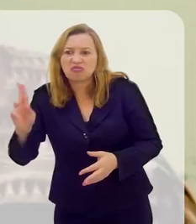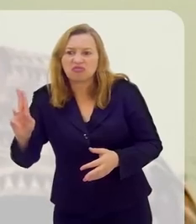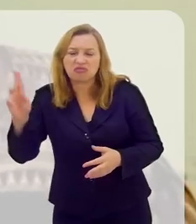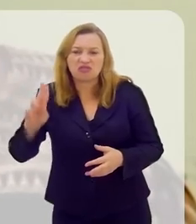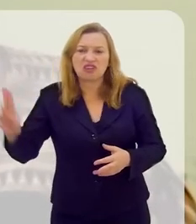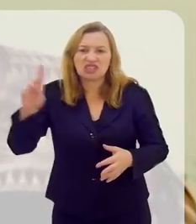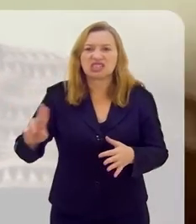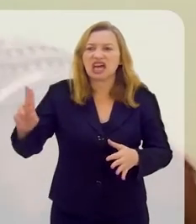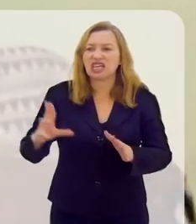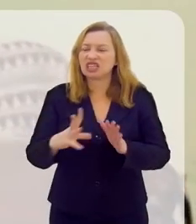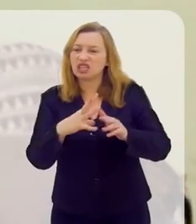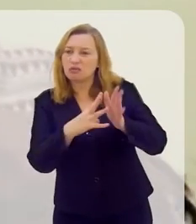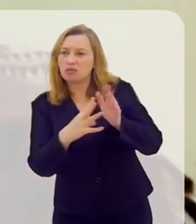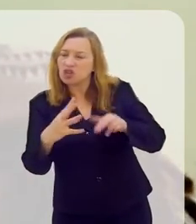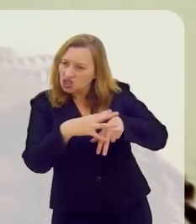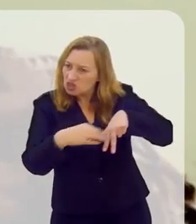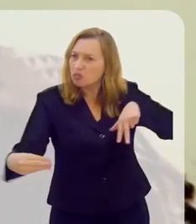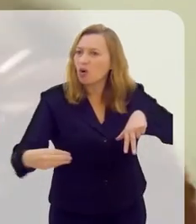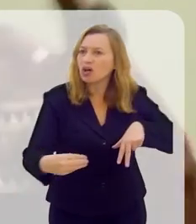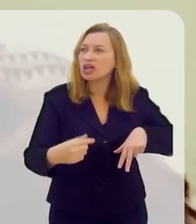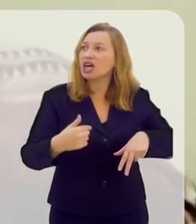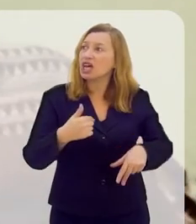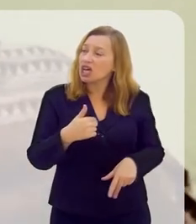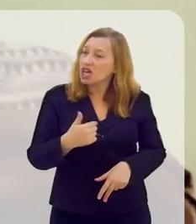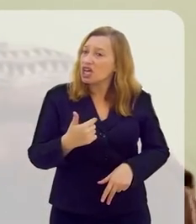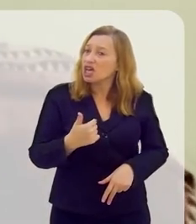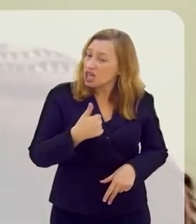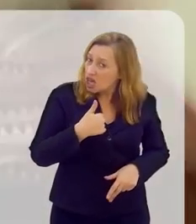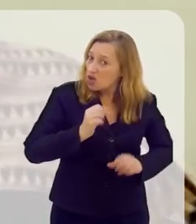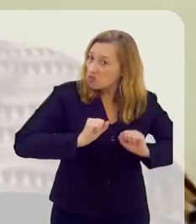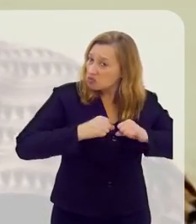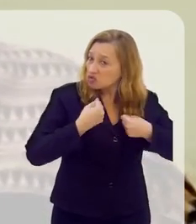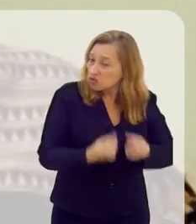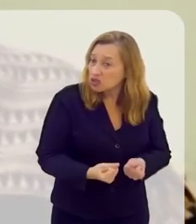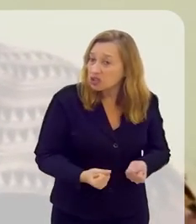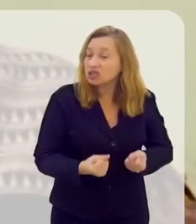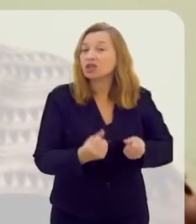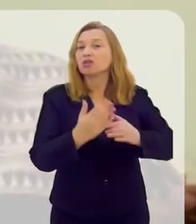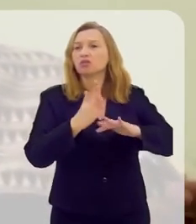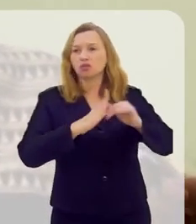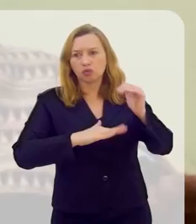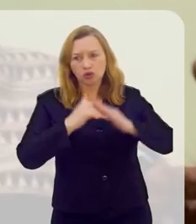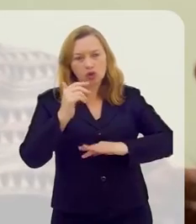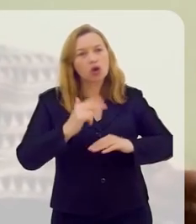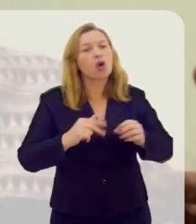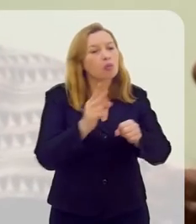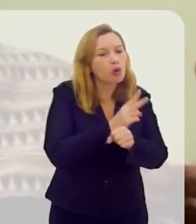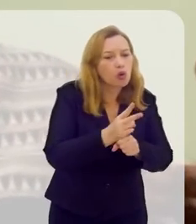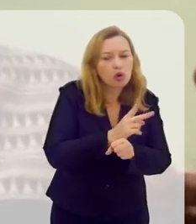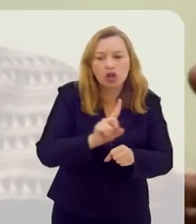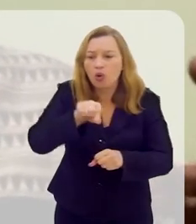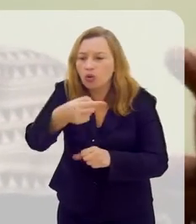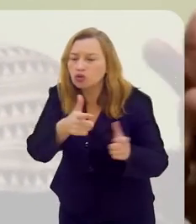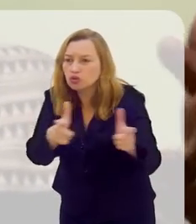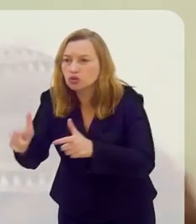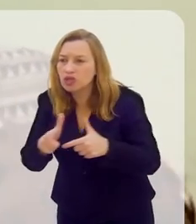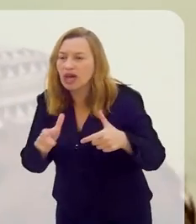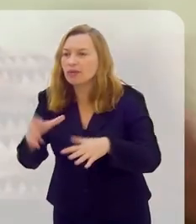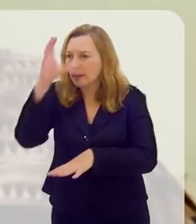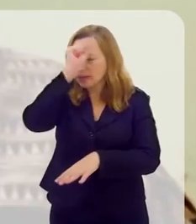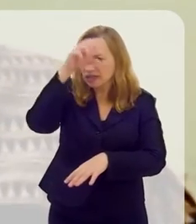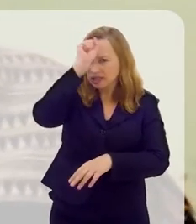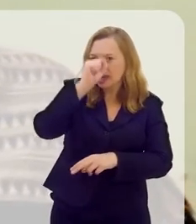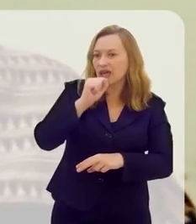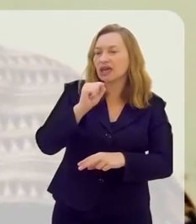autodidata. Eu sou autodidata, eu busquei, assim, claro, me profissionalizei, busquei fontes, lugares para me profissionalizar, que